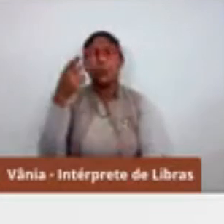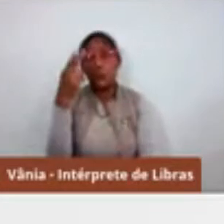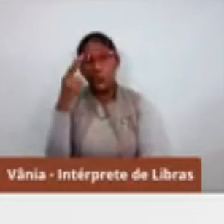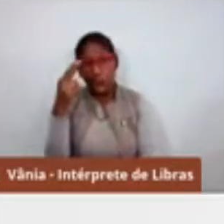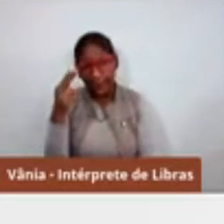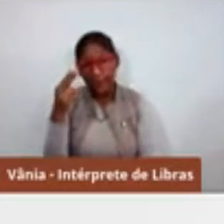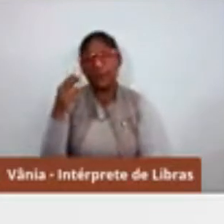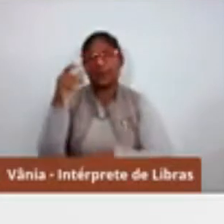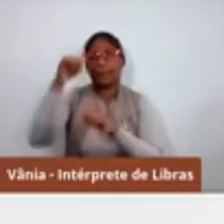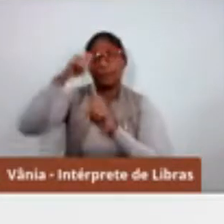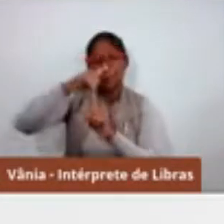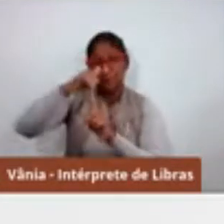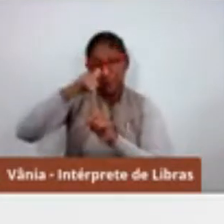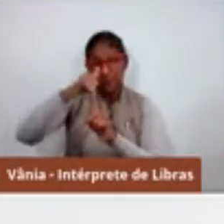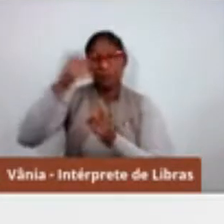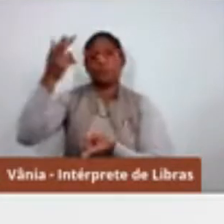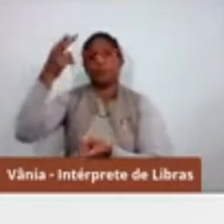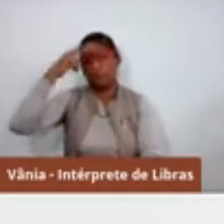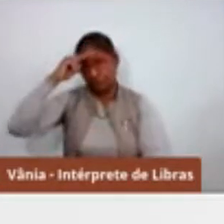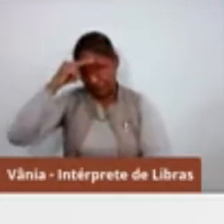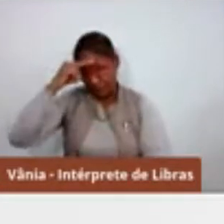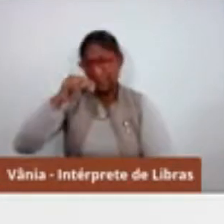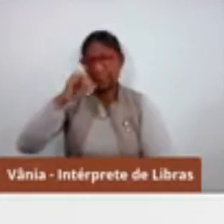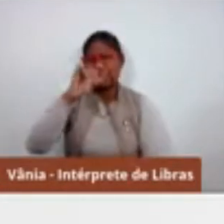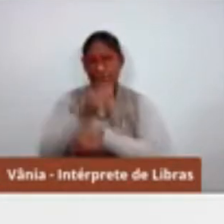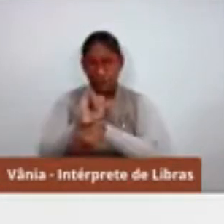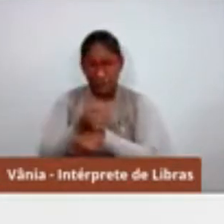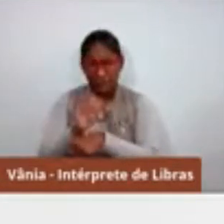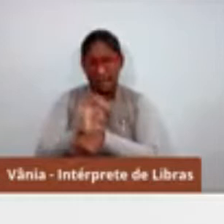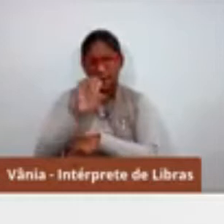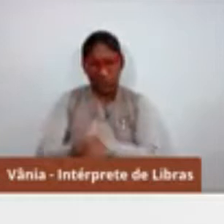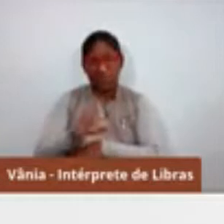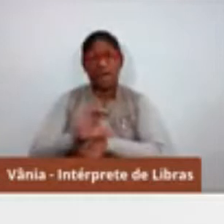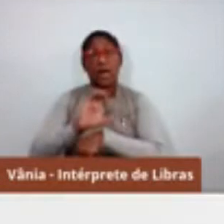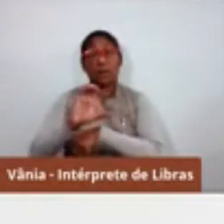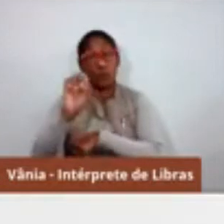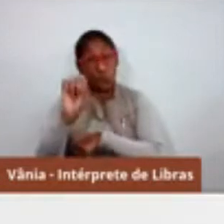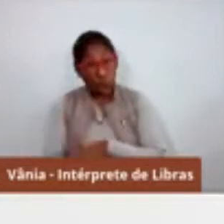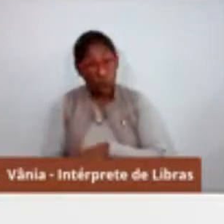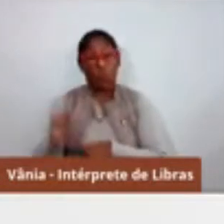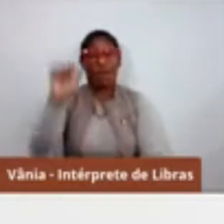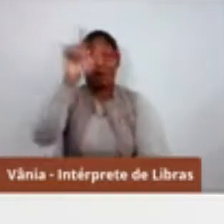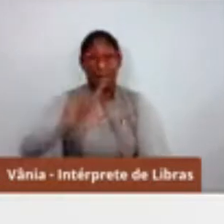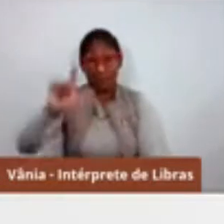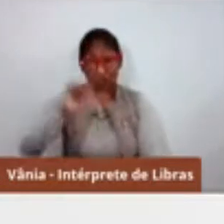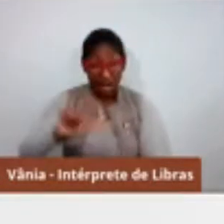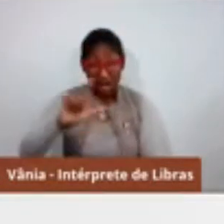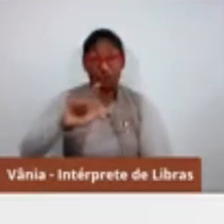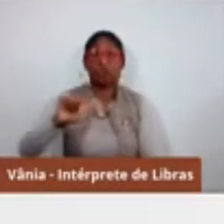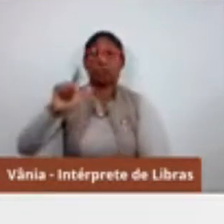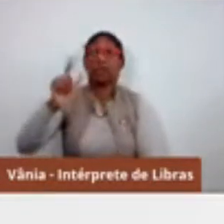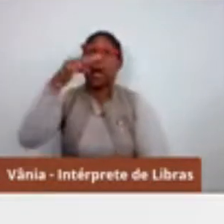Ângelo, Cruz Alta, Ijuí, Santa Rosa, Erechim, Cachoeira do Sul, Santa Cruz do Sul e Lajeado retornam à bandeira